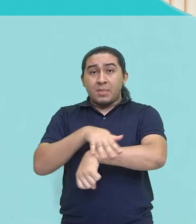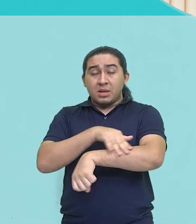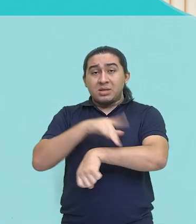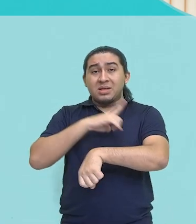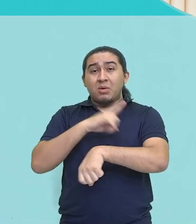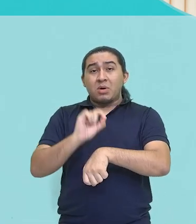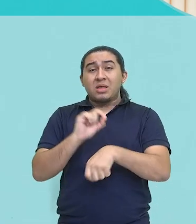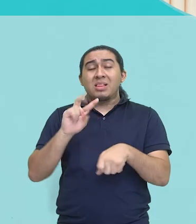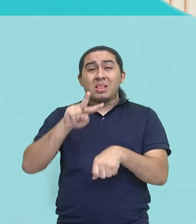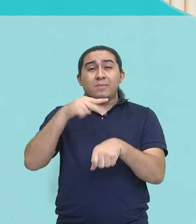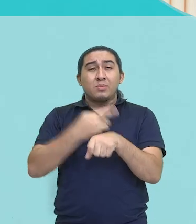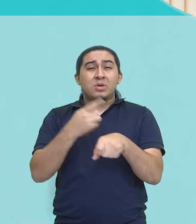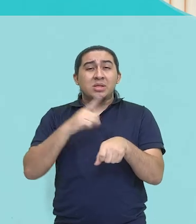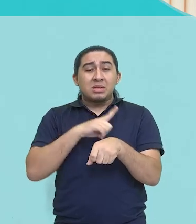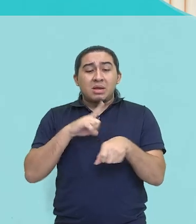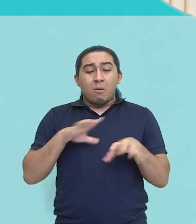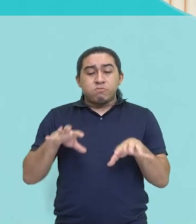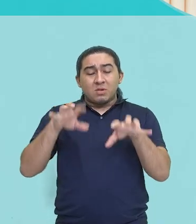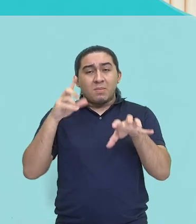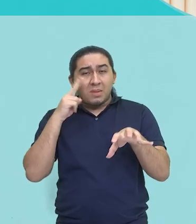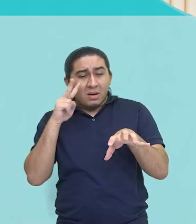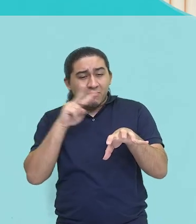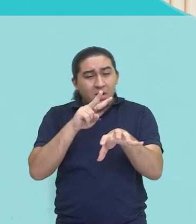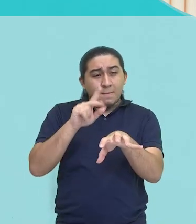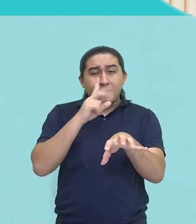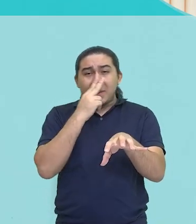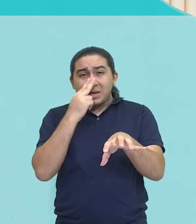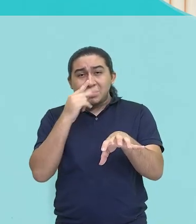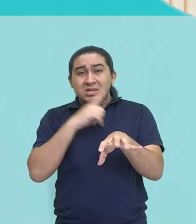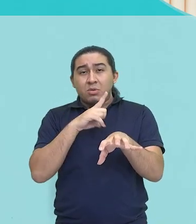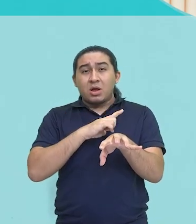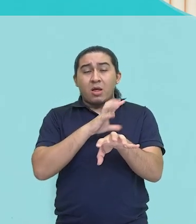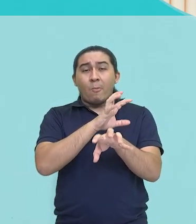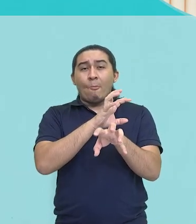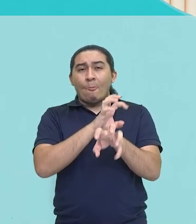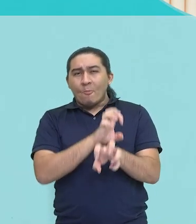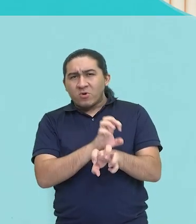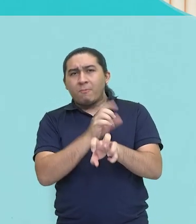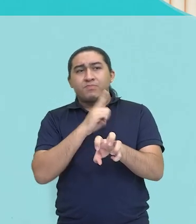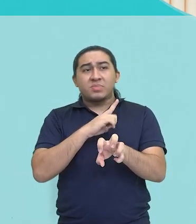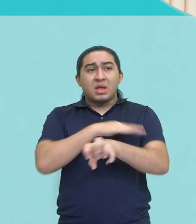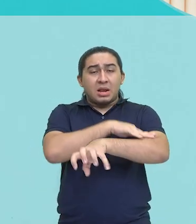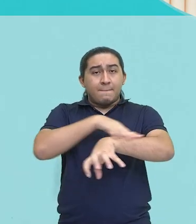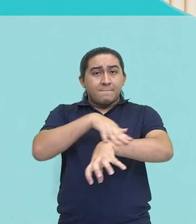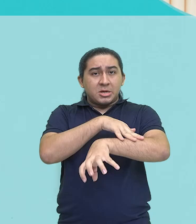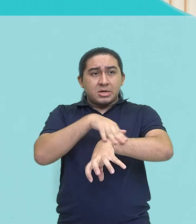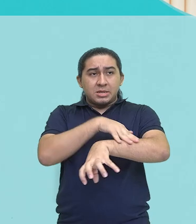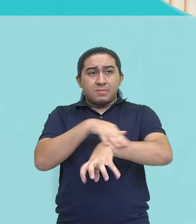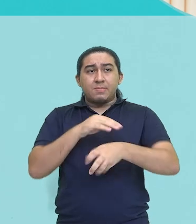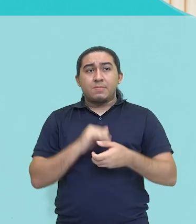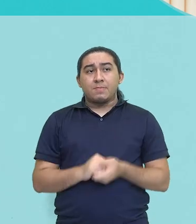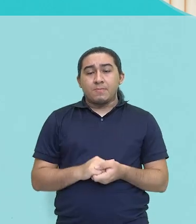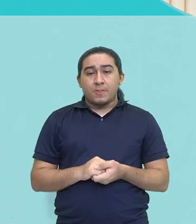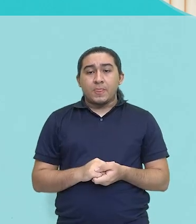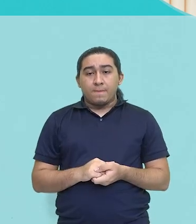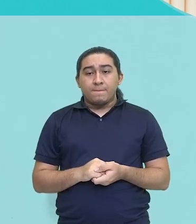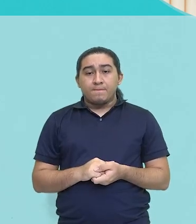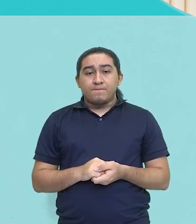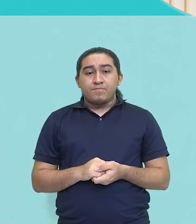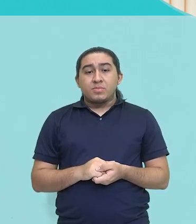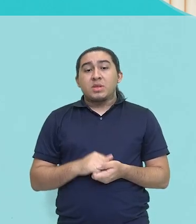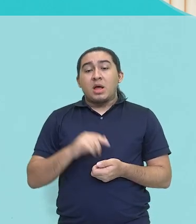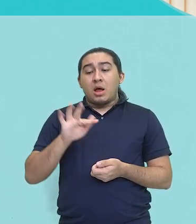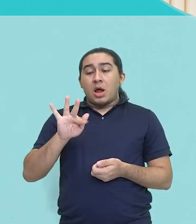uma aparência irregular e com aspecto de casca de laranja na pele das nádegas. A